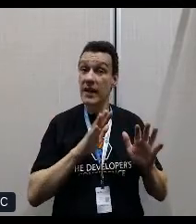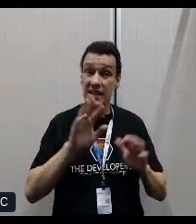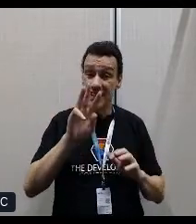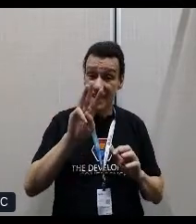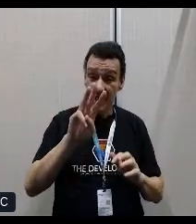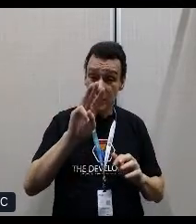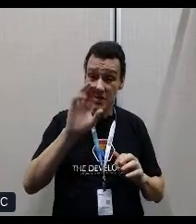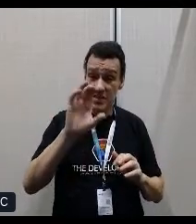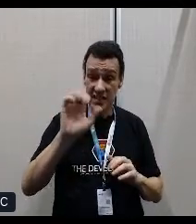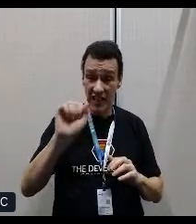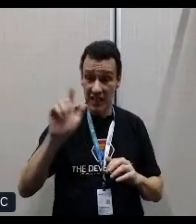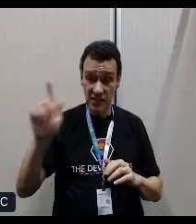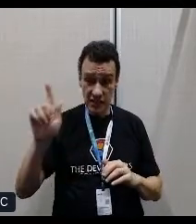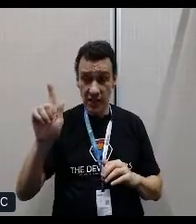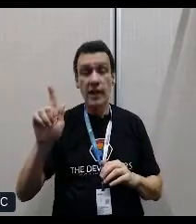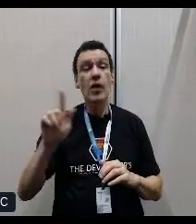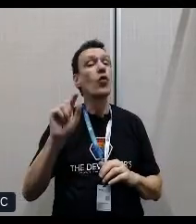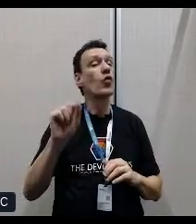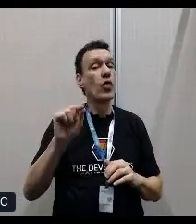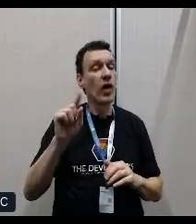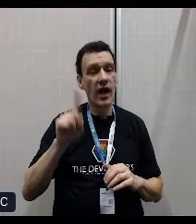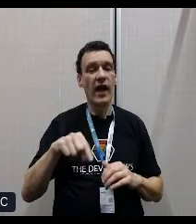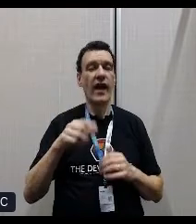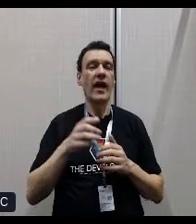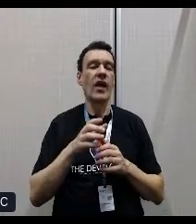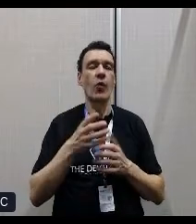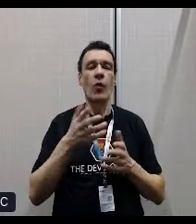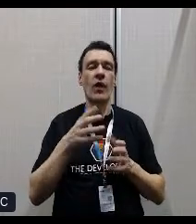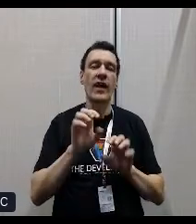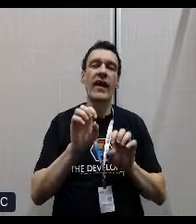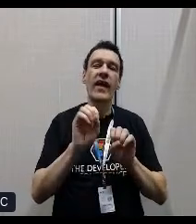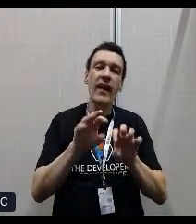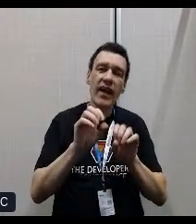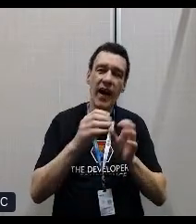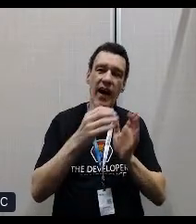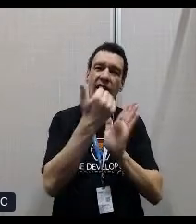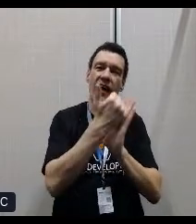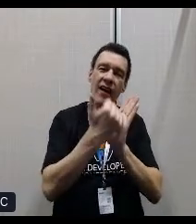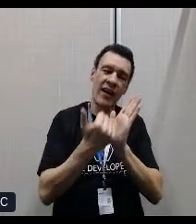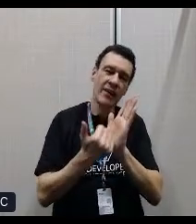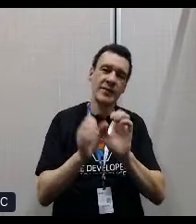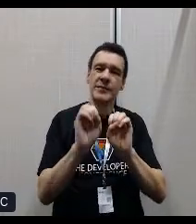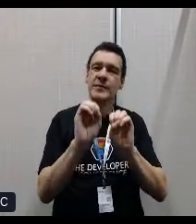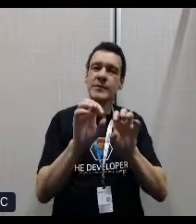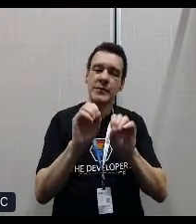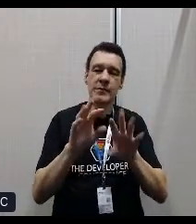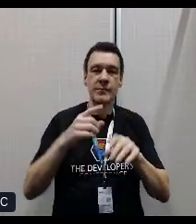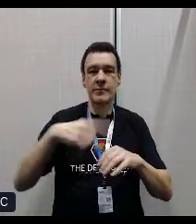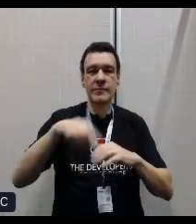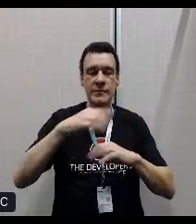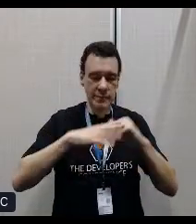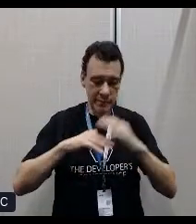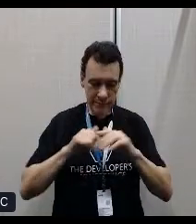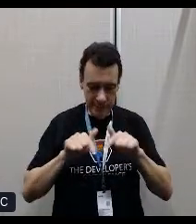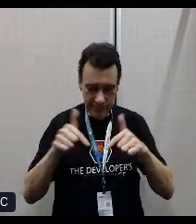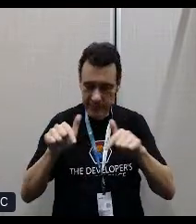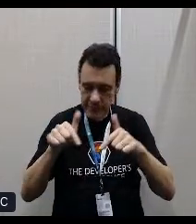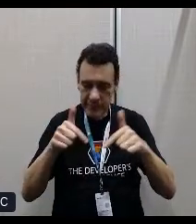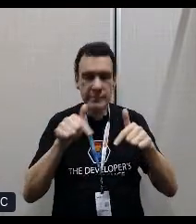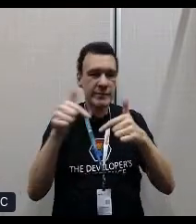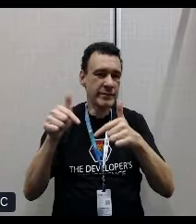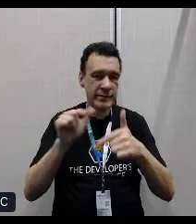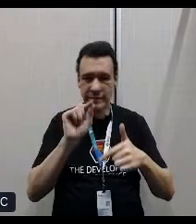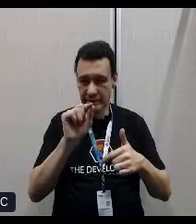está falando sobre um guia que norteia as nossas ações. Então, o que é que eu posso fazer quando eu sei